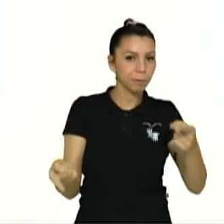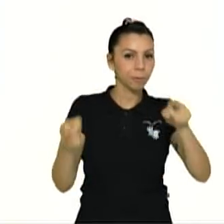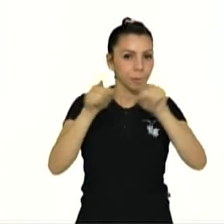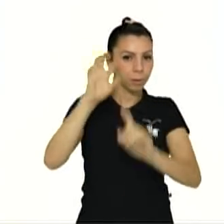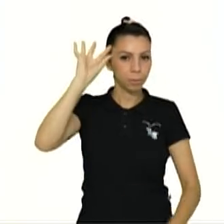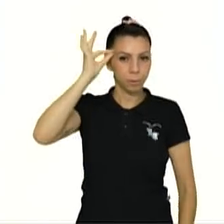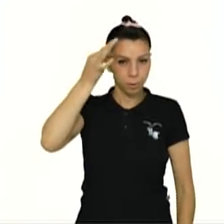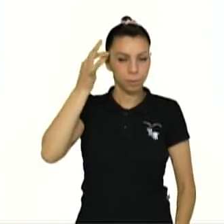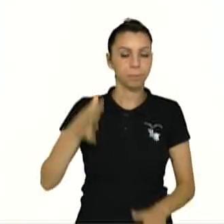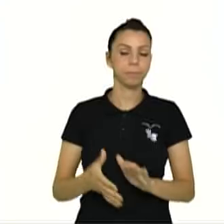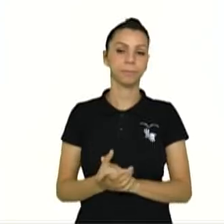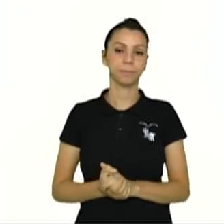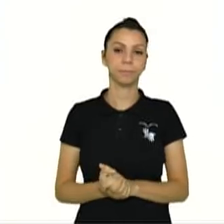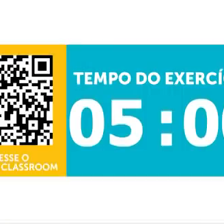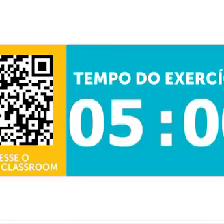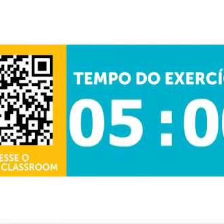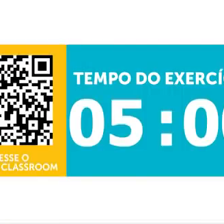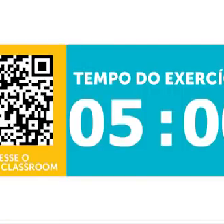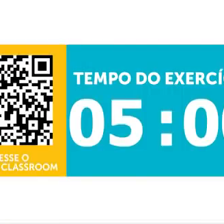voltamos.